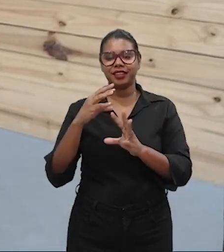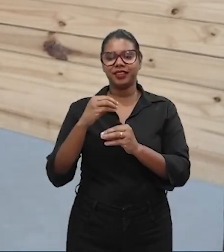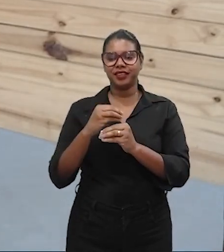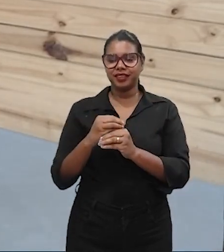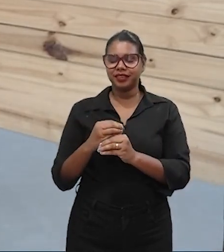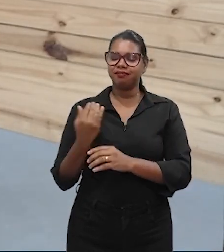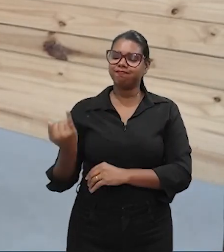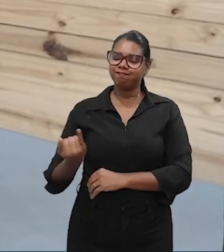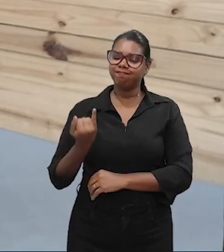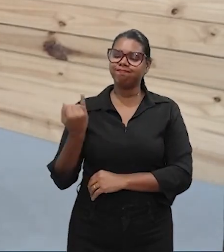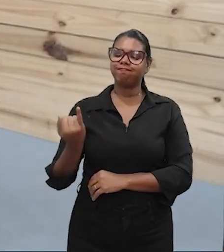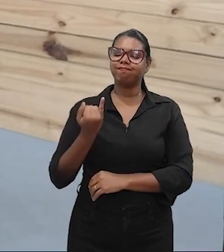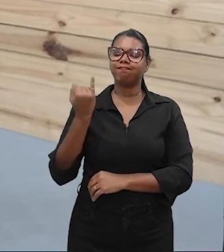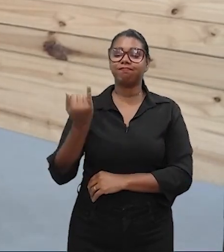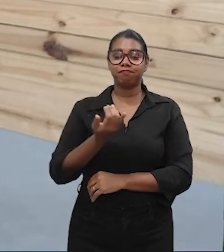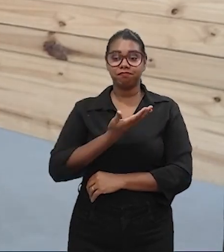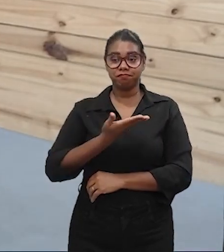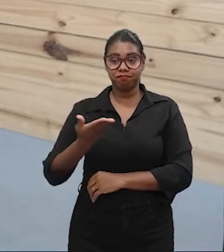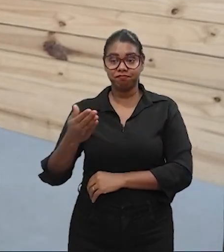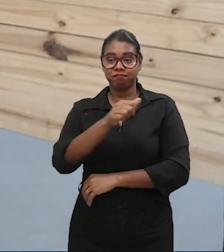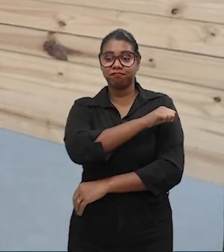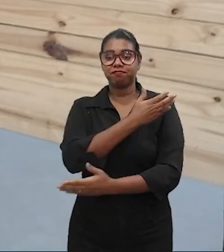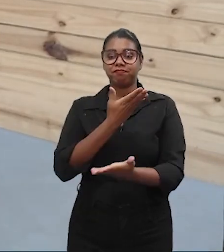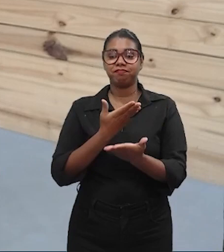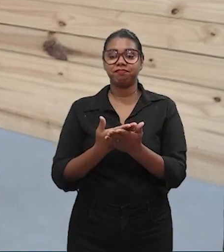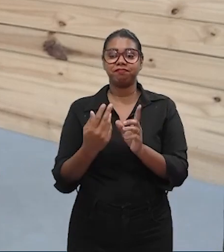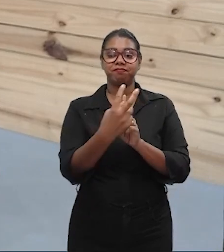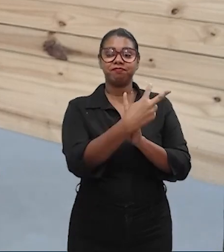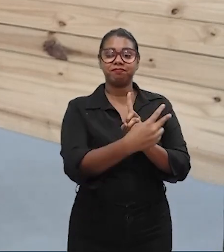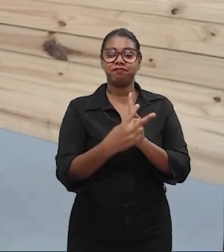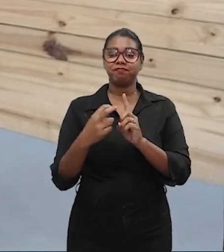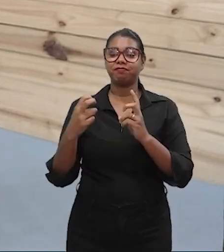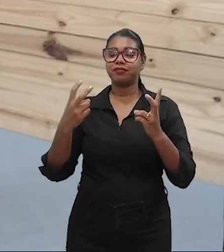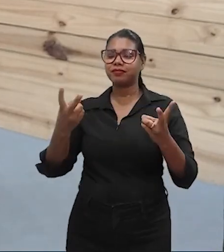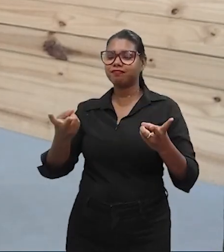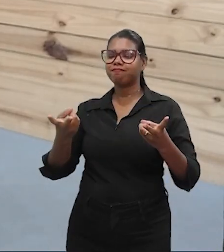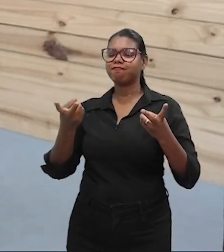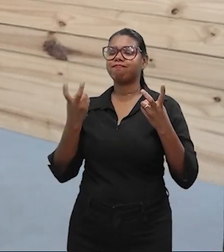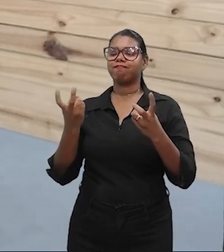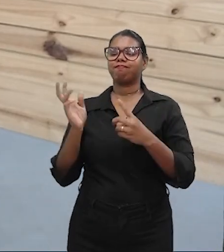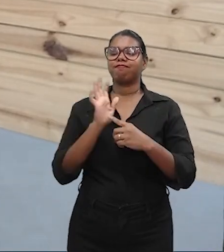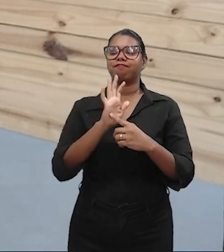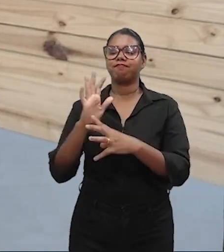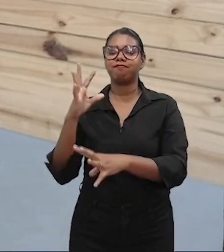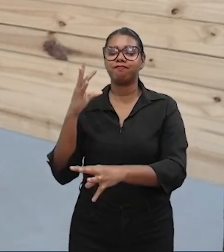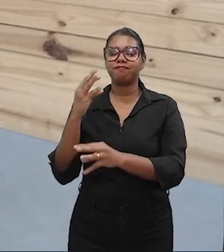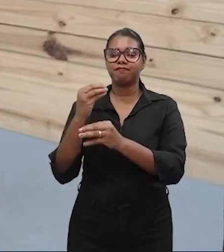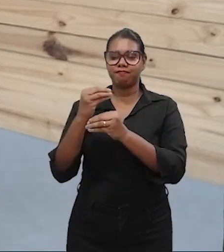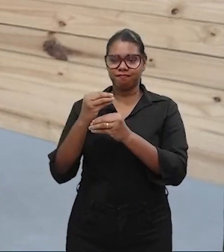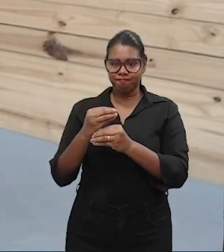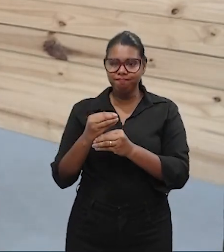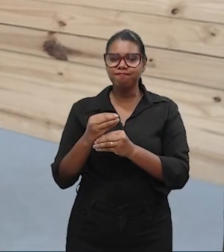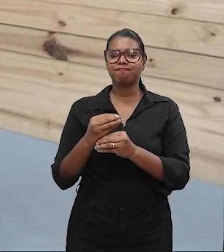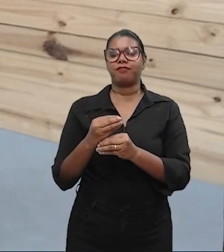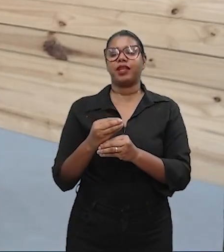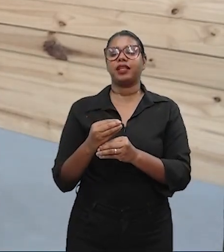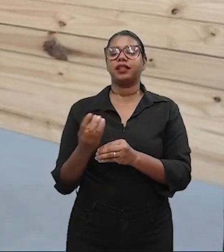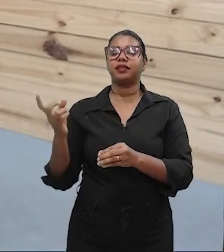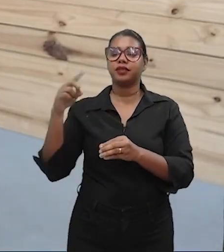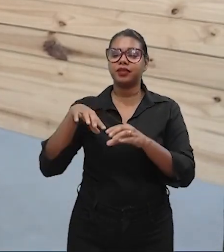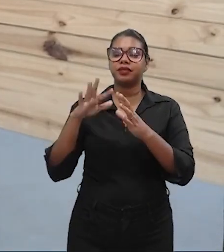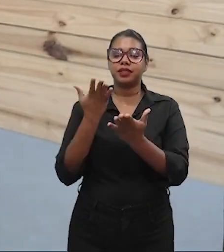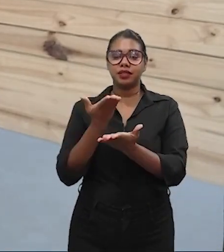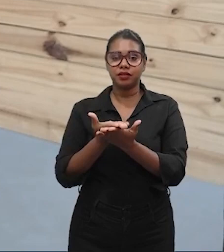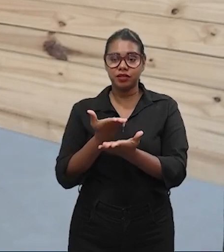esse que é de suma importância que você preste atenção, porque serão momentos em que serão dados embasamento para que você vá até o seu polo na